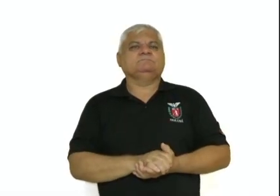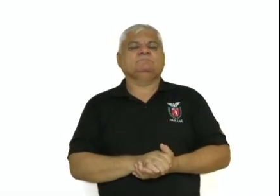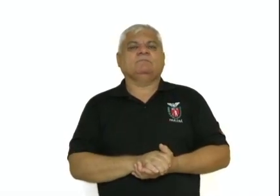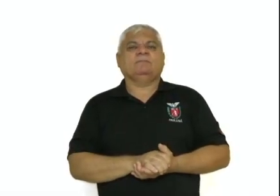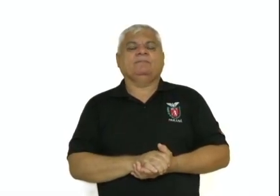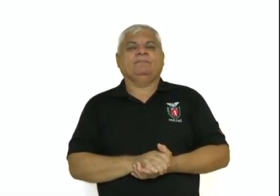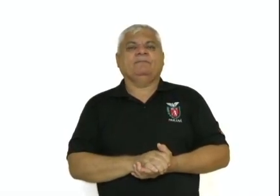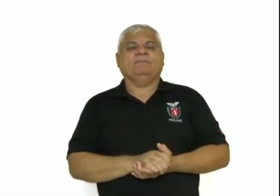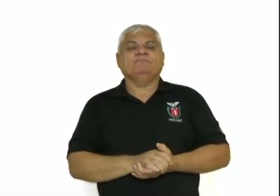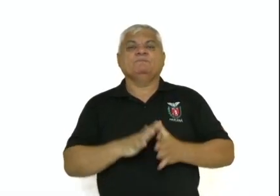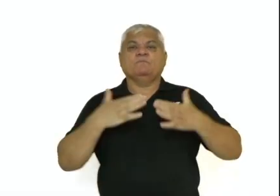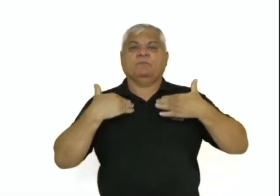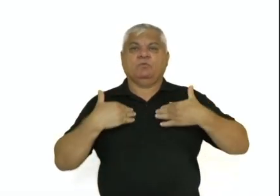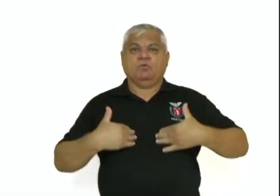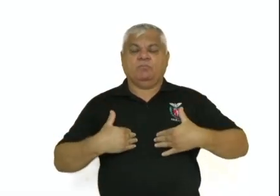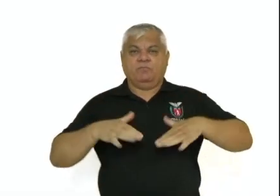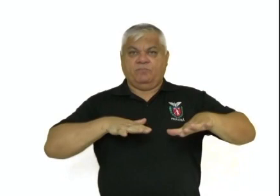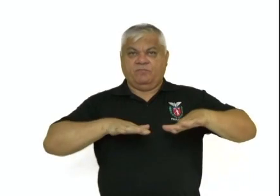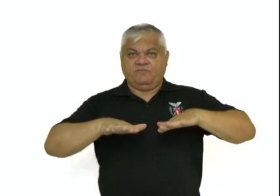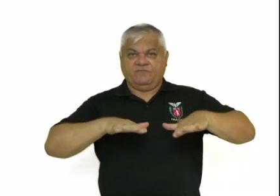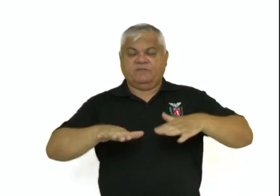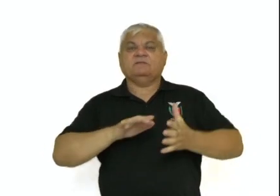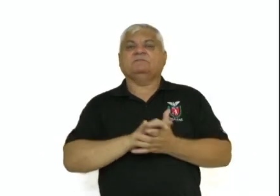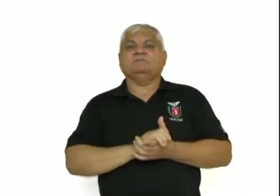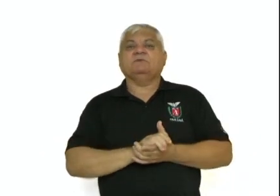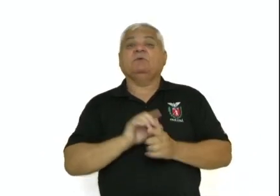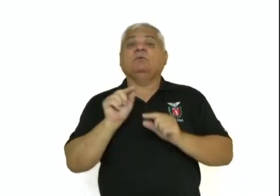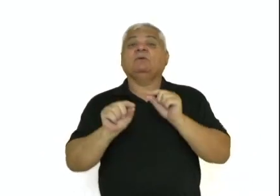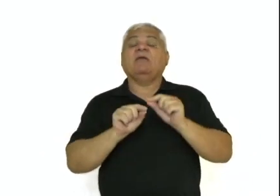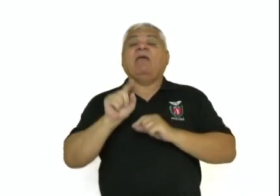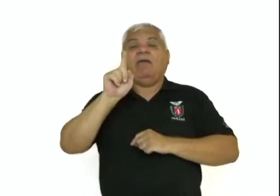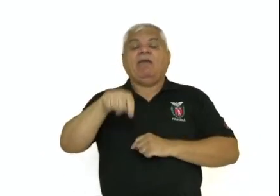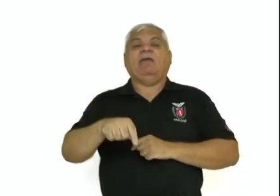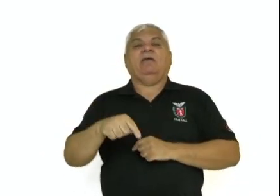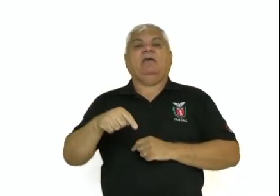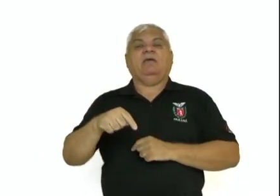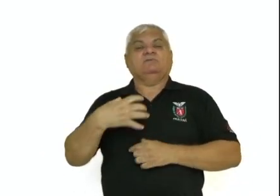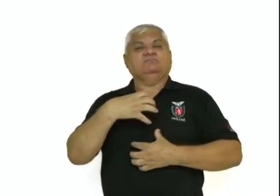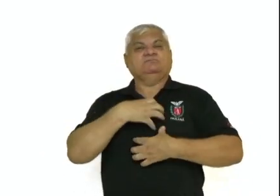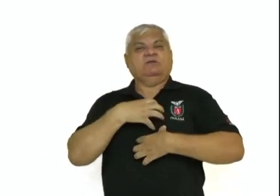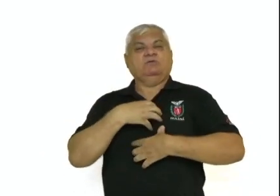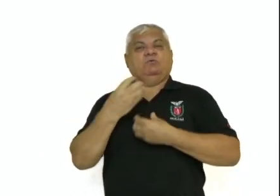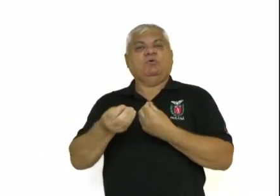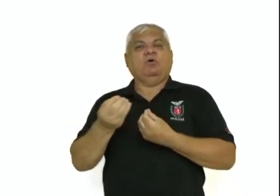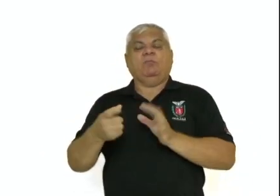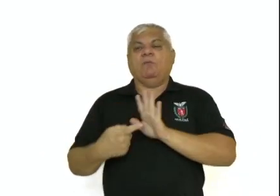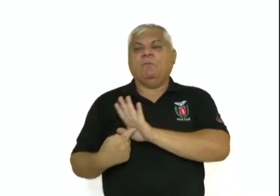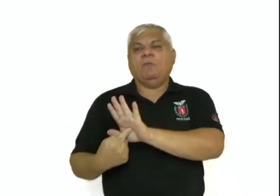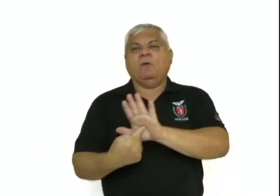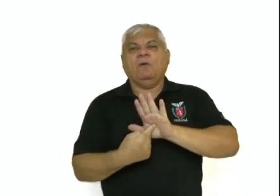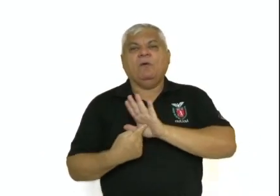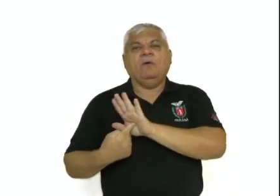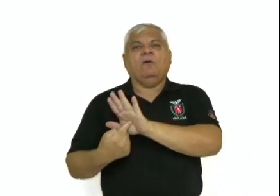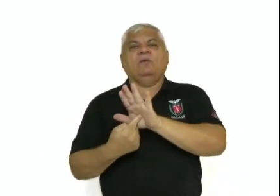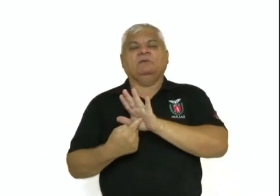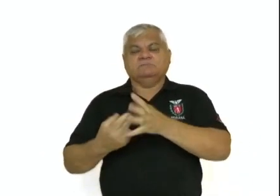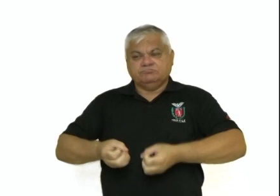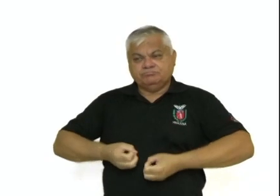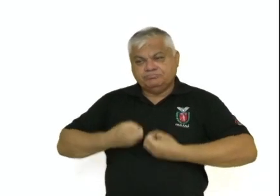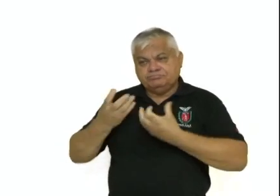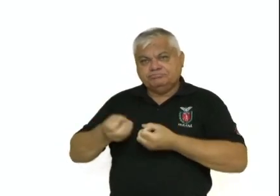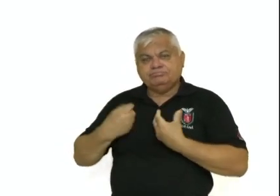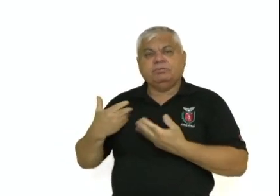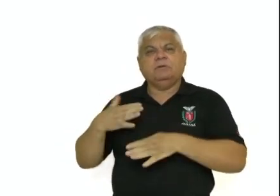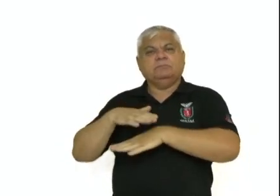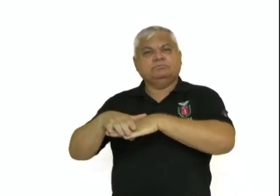O corpo em movimento, então. O movimento é a forma como nos revelamos, nos expressamos e como nos